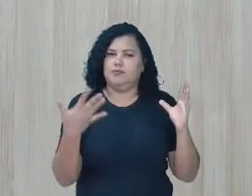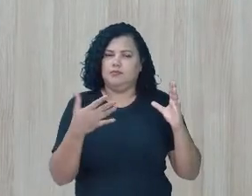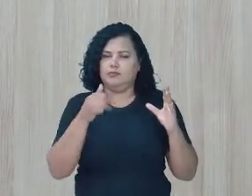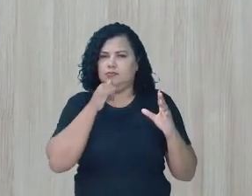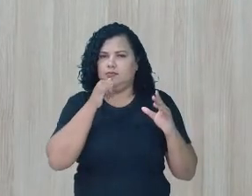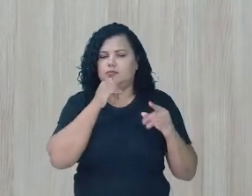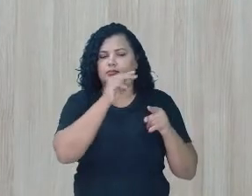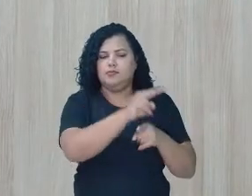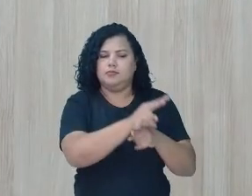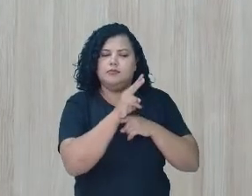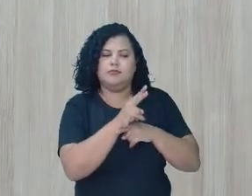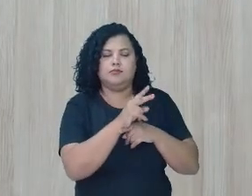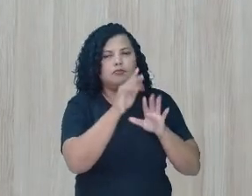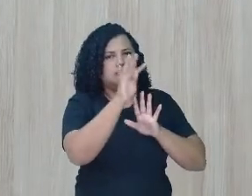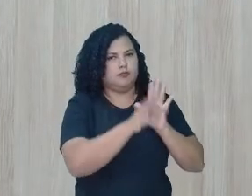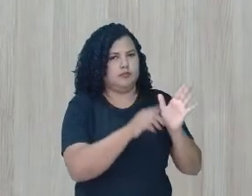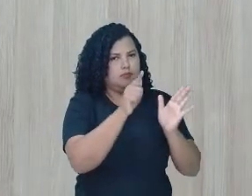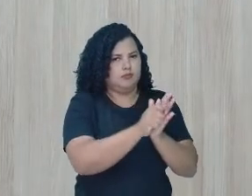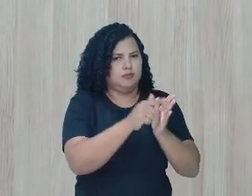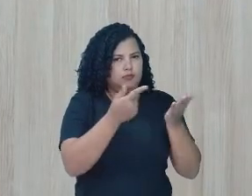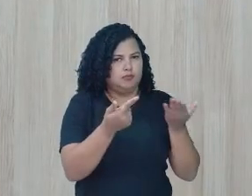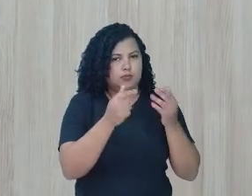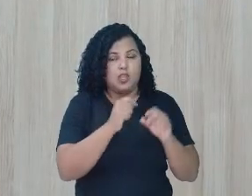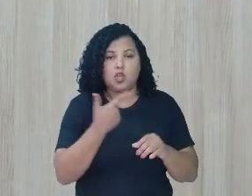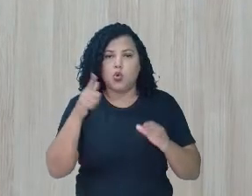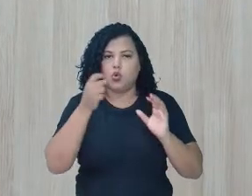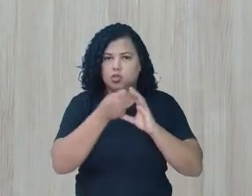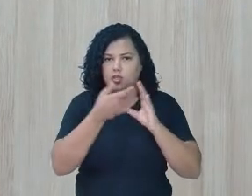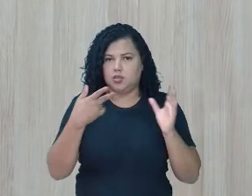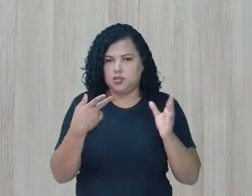vai emprestar do texto jornalístico e algumas outras,